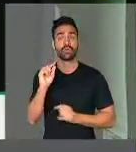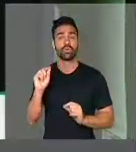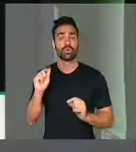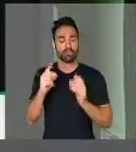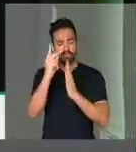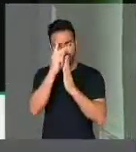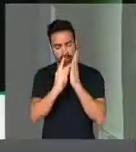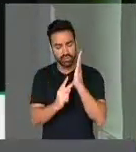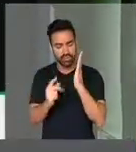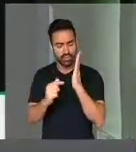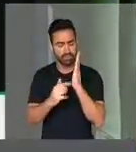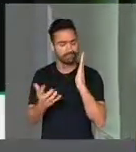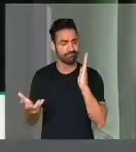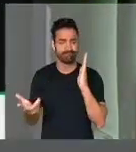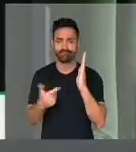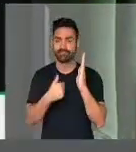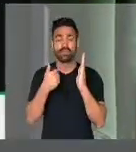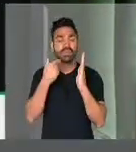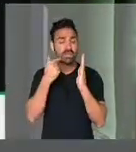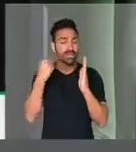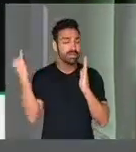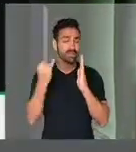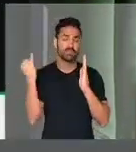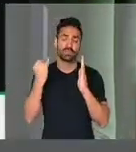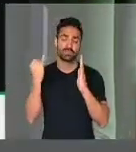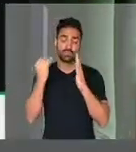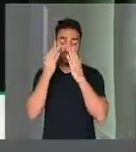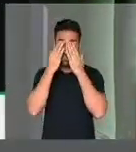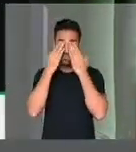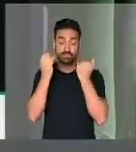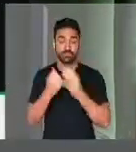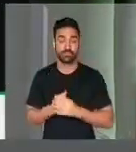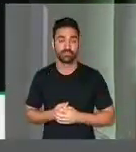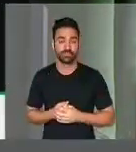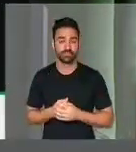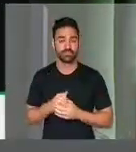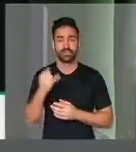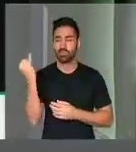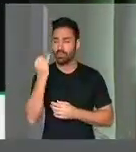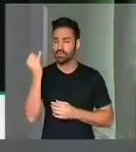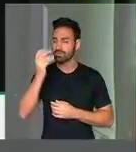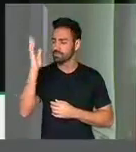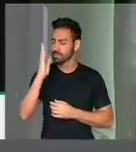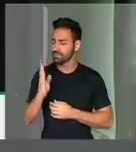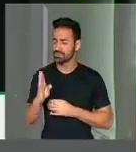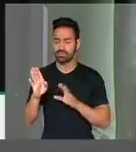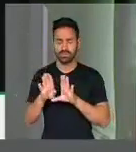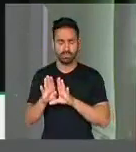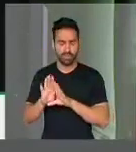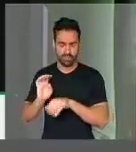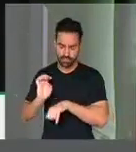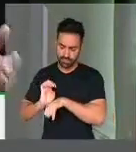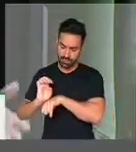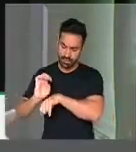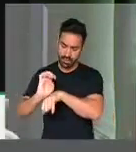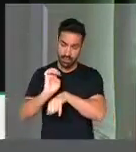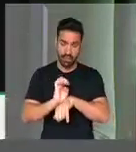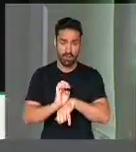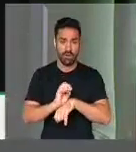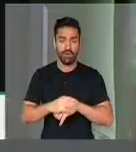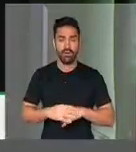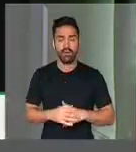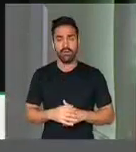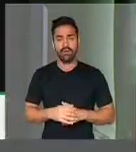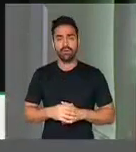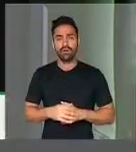suma importância, que se faz de suma importância ao Brasil e aos estados impactados de forma positiva